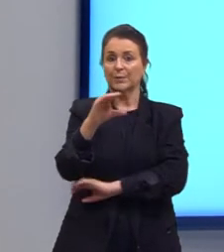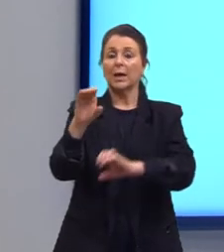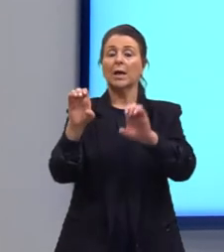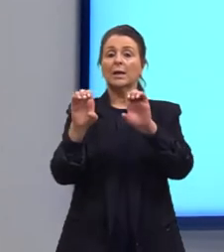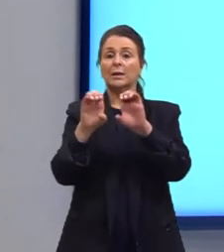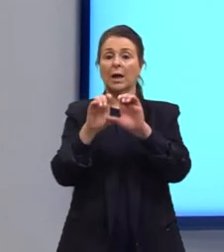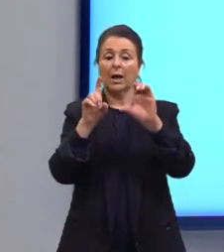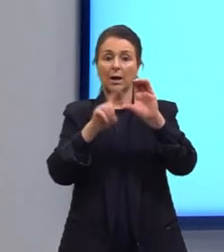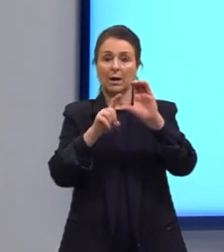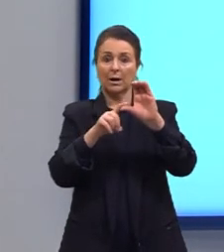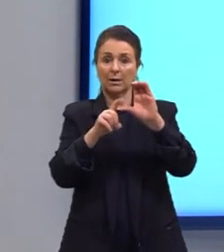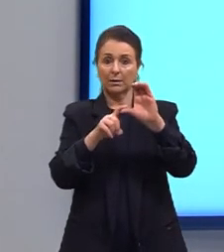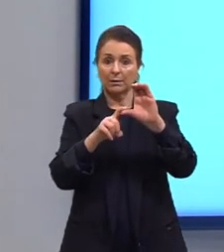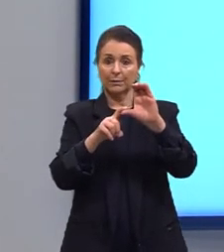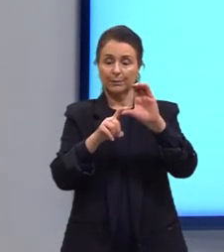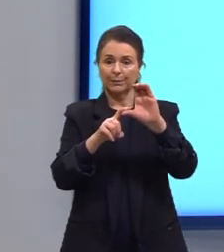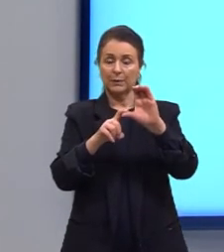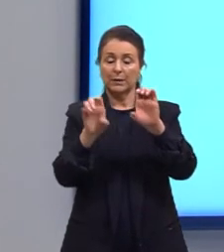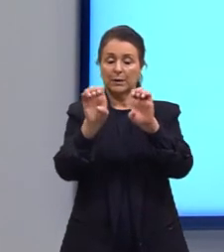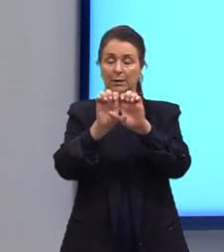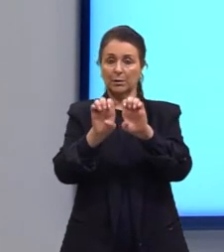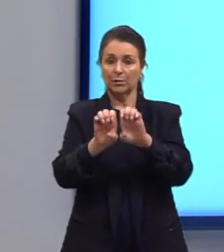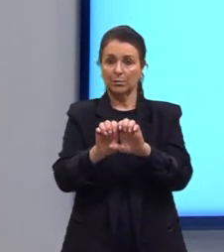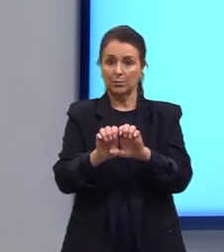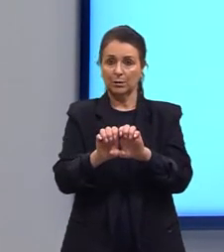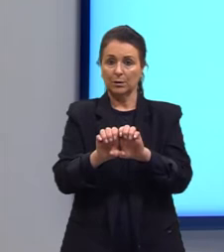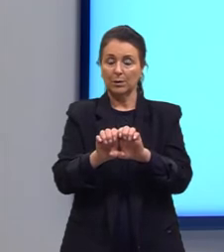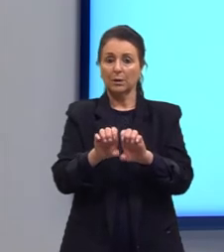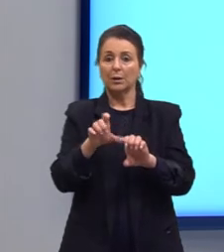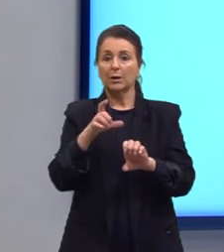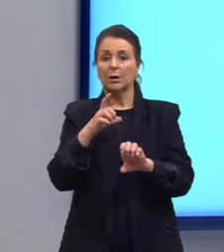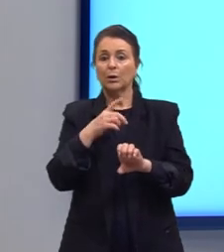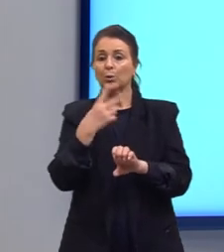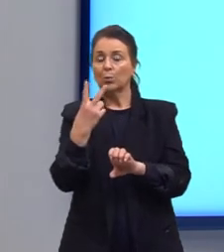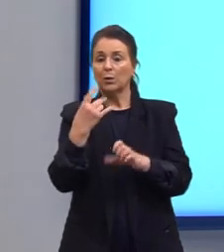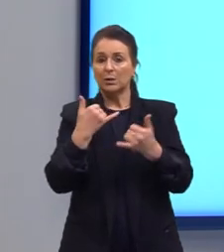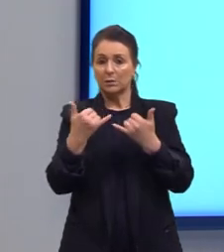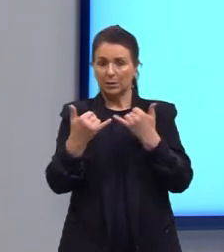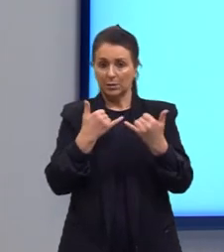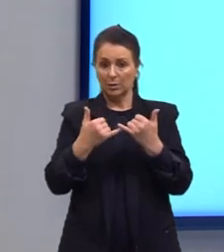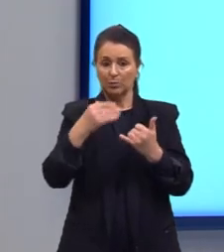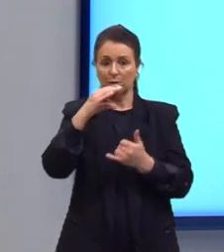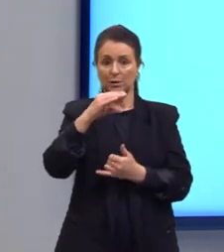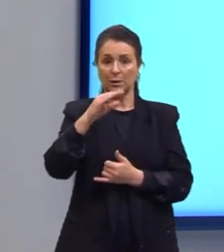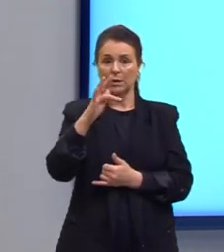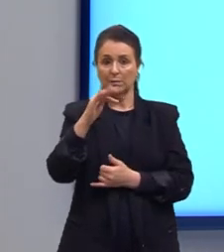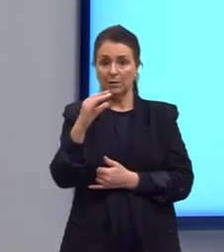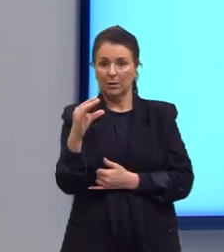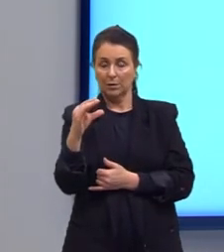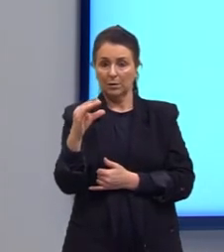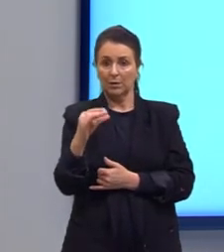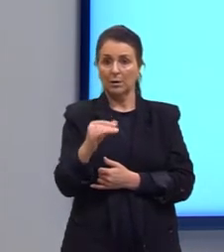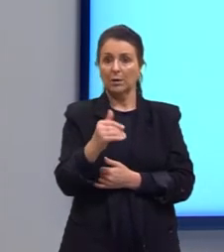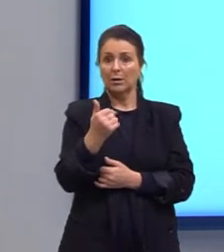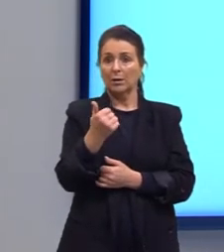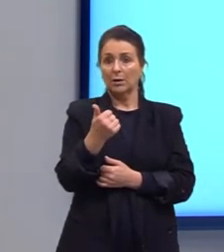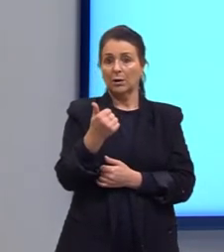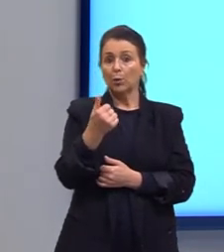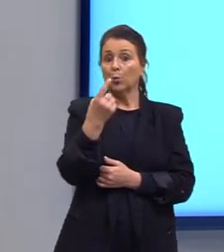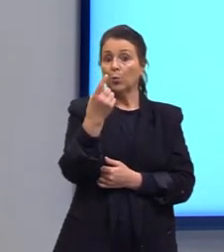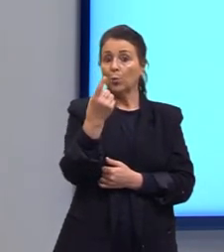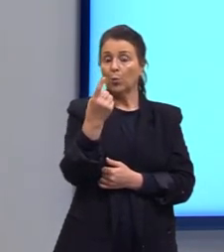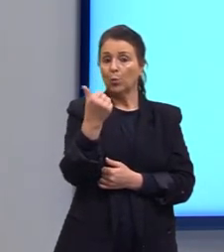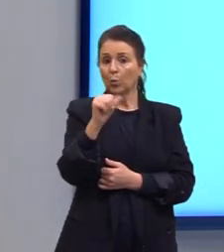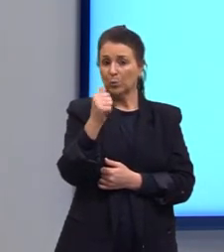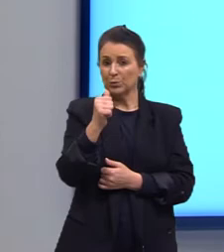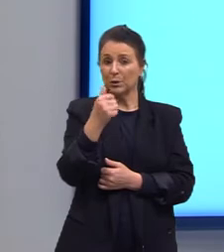carbônica na sua estrutura aqui eu trouxe dois exemplos de CFC que é o CFC 11 CFC 12